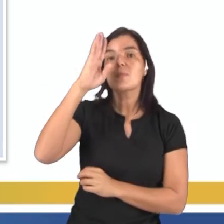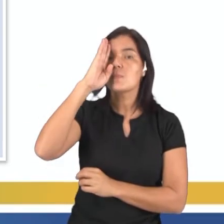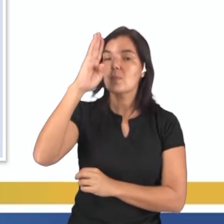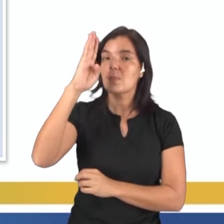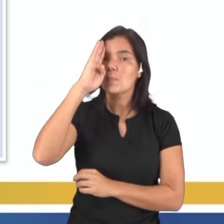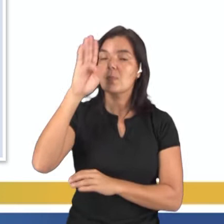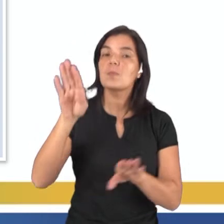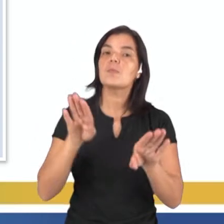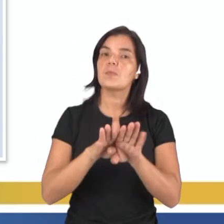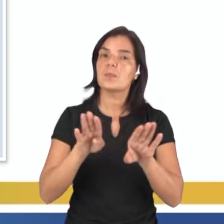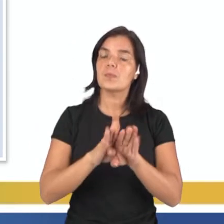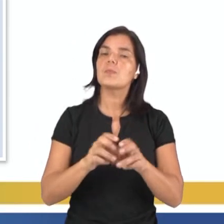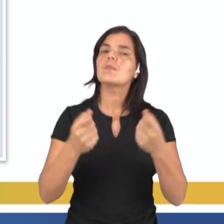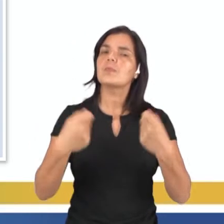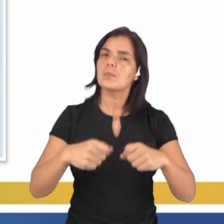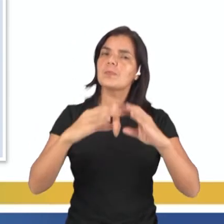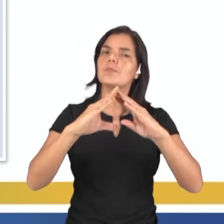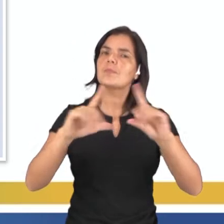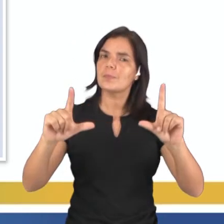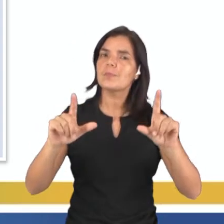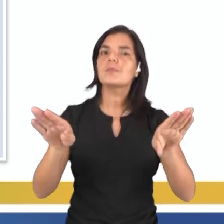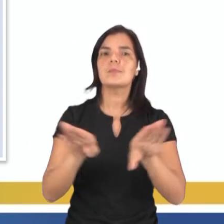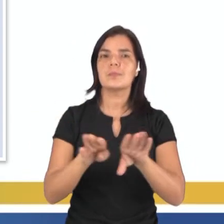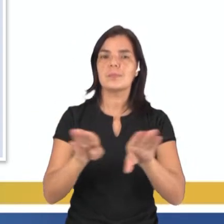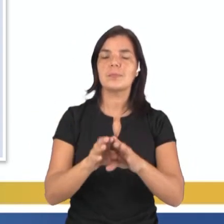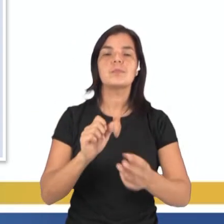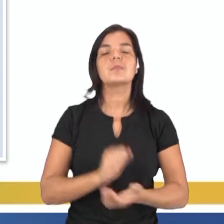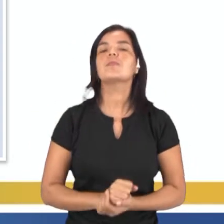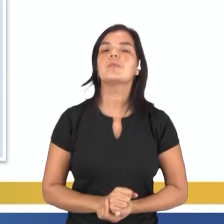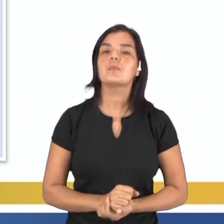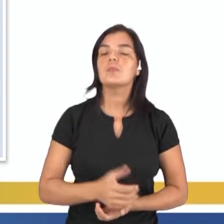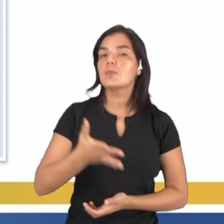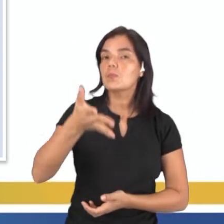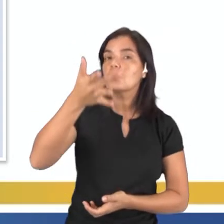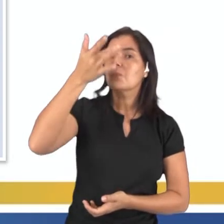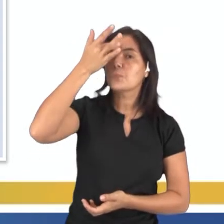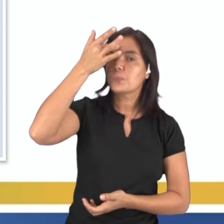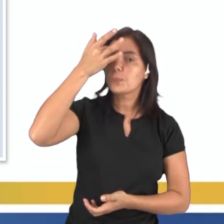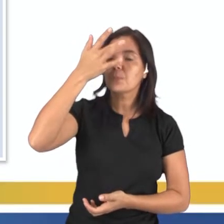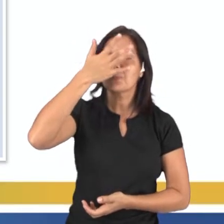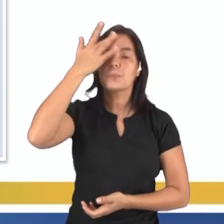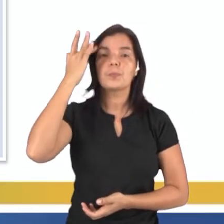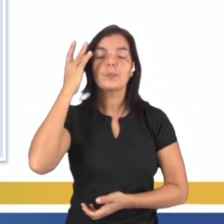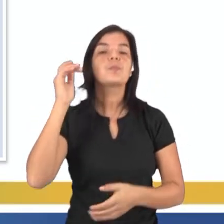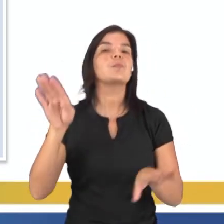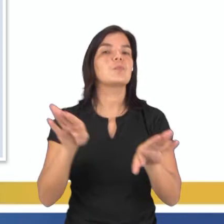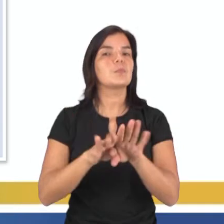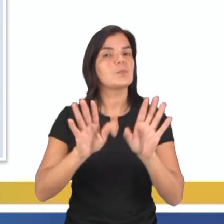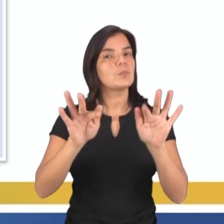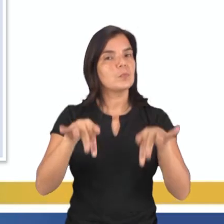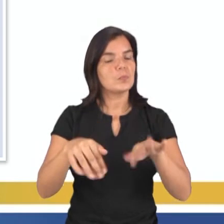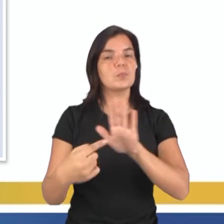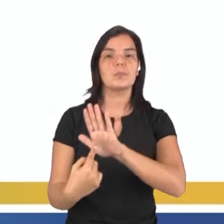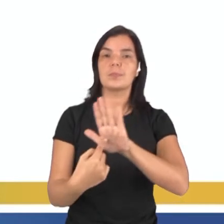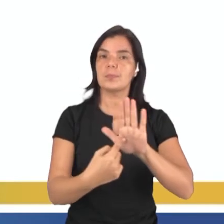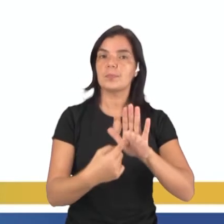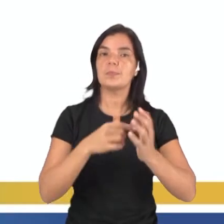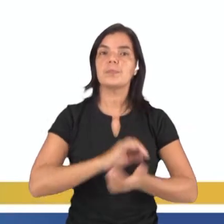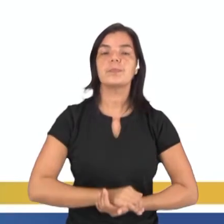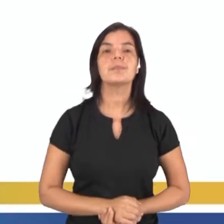principais de maneira que fique bem presentes na memória dos ouvintes. Faz também o encerramento da